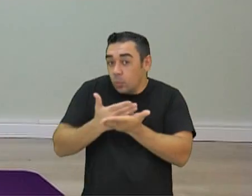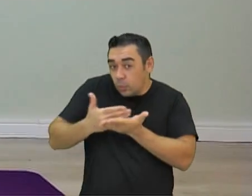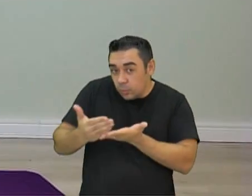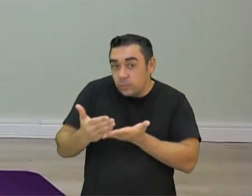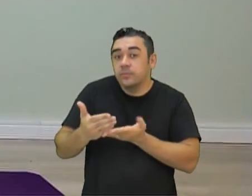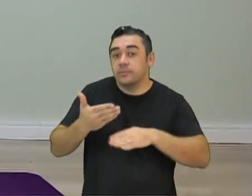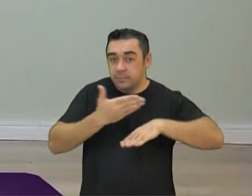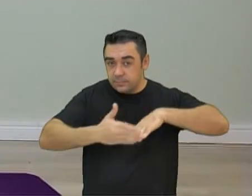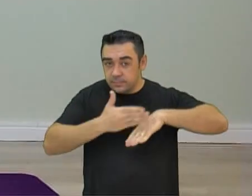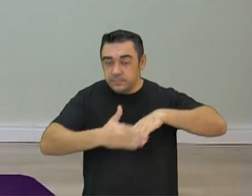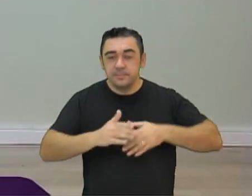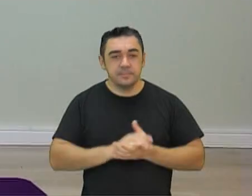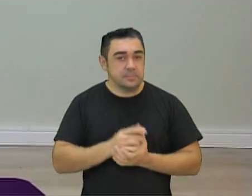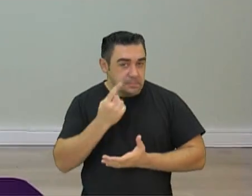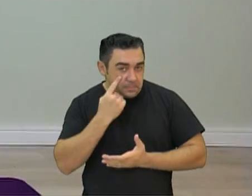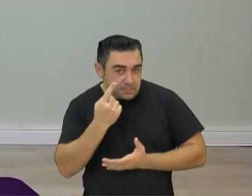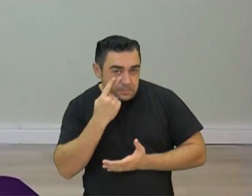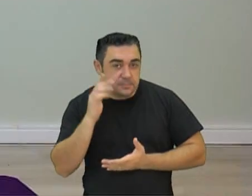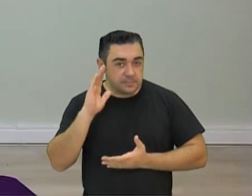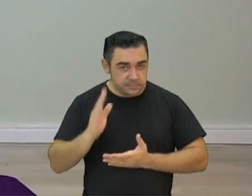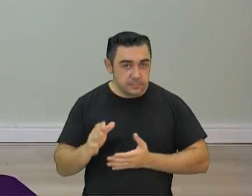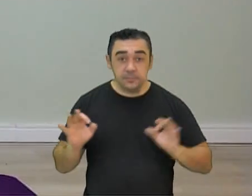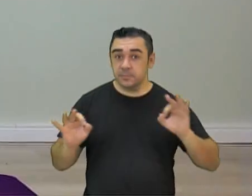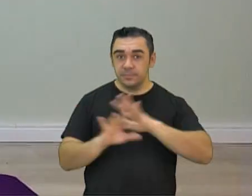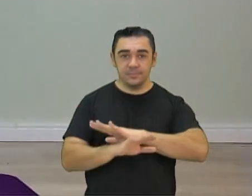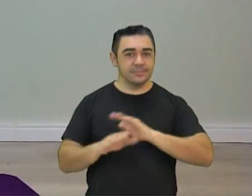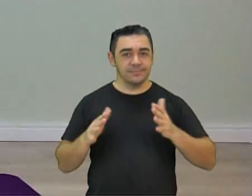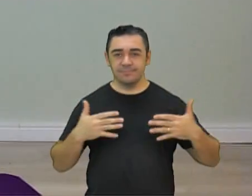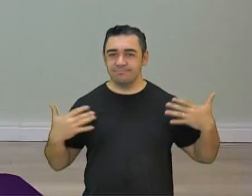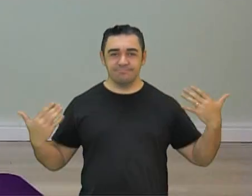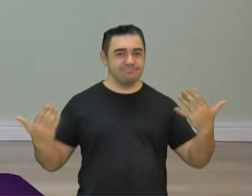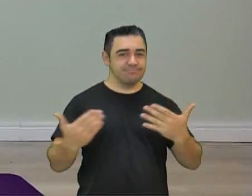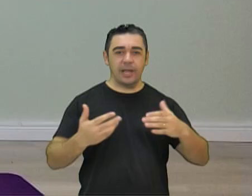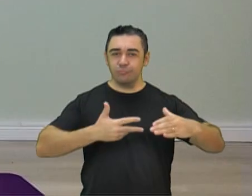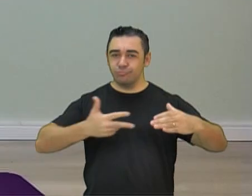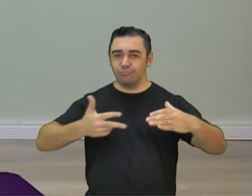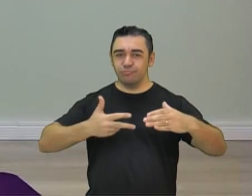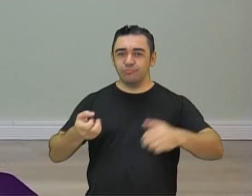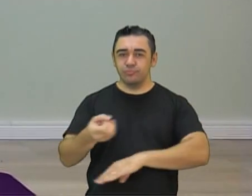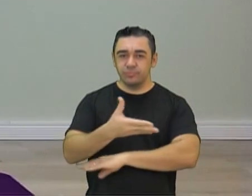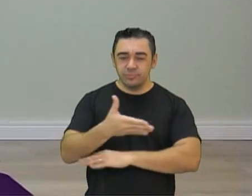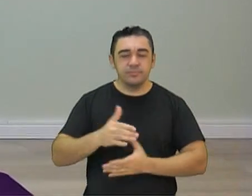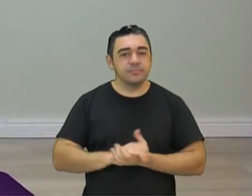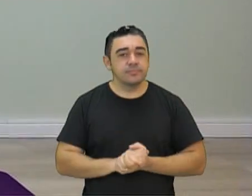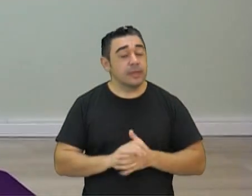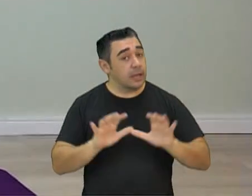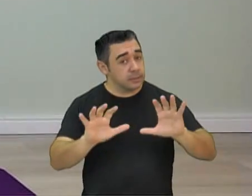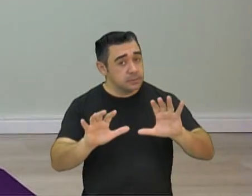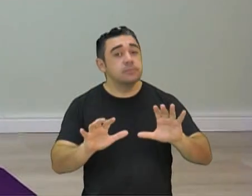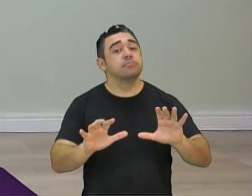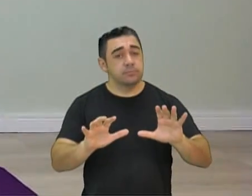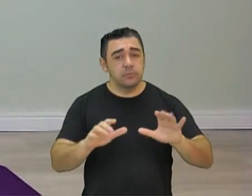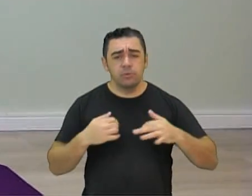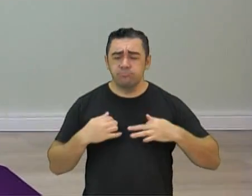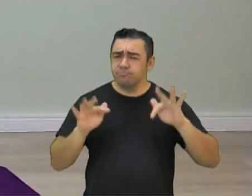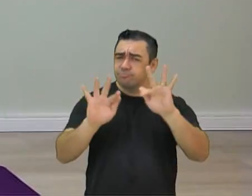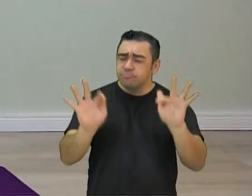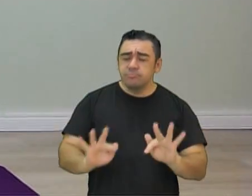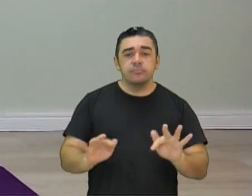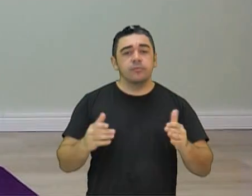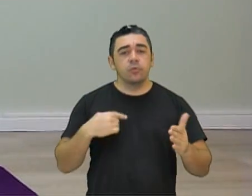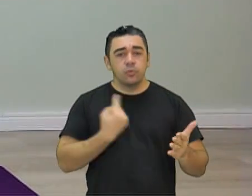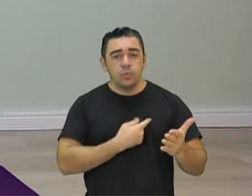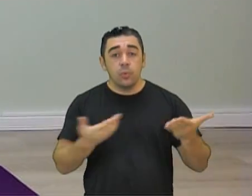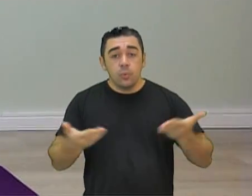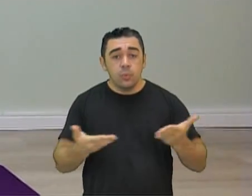nossa prática? Viram que nós já estamos no nosso novo estúdio de gravação? Mas é assim mesmo, estou muito feliz de estarmos